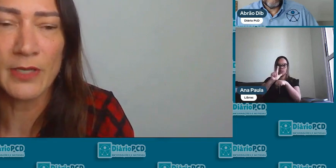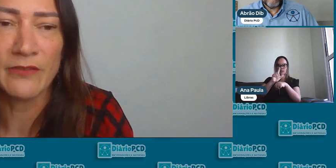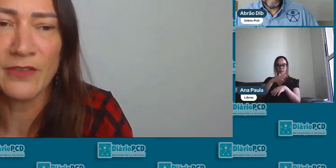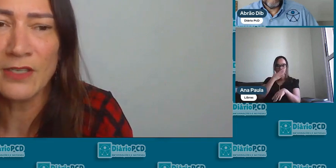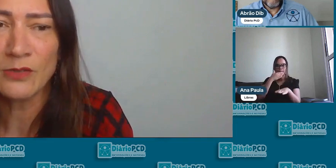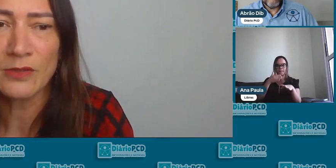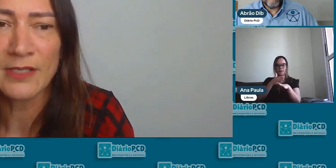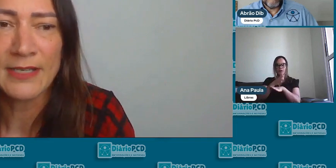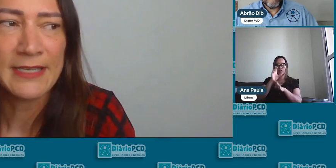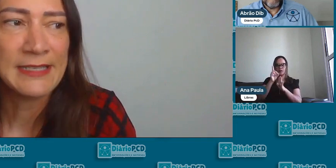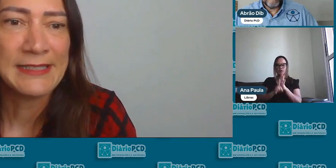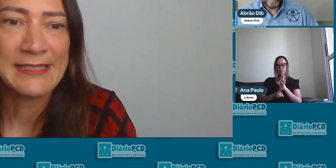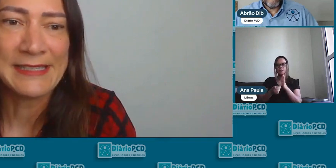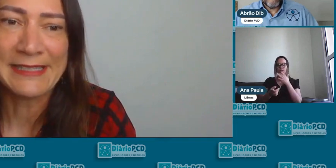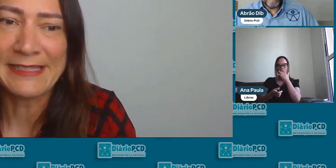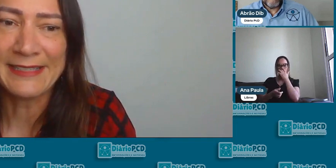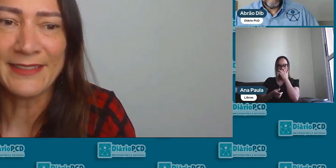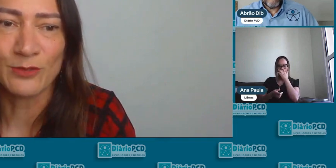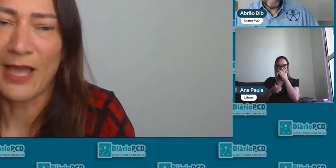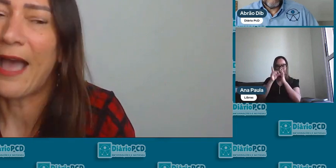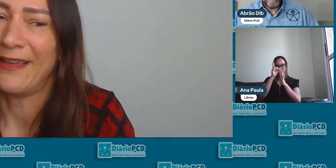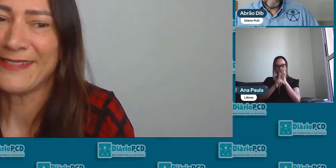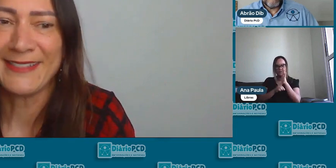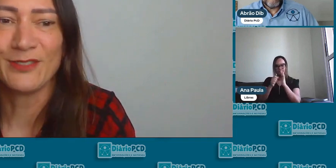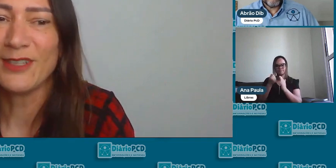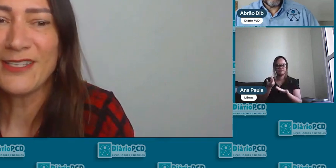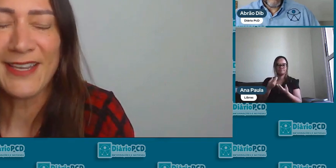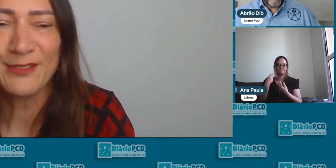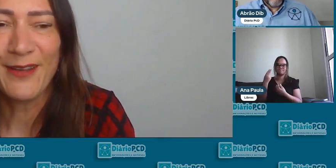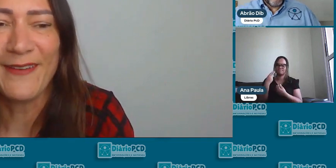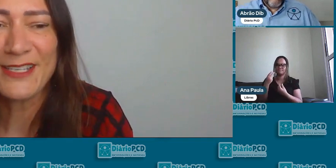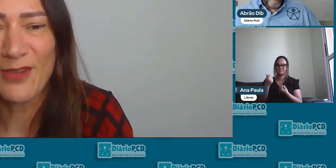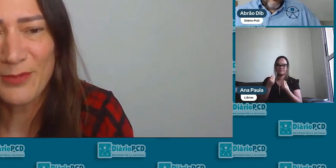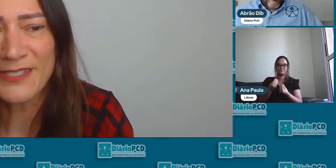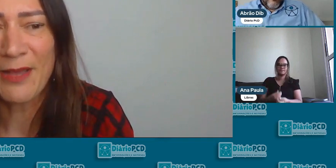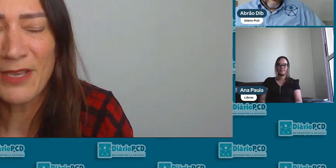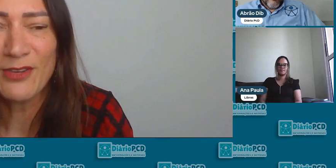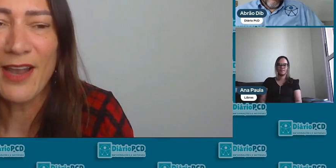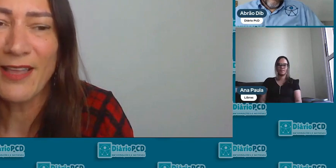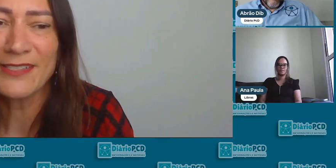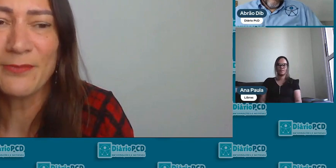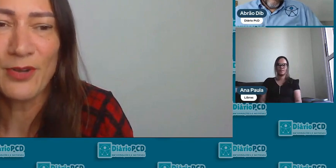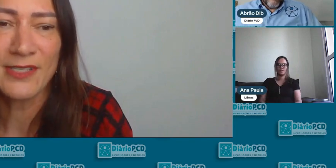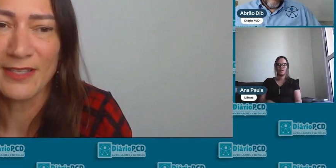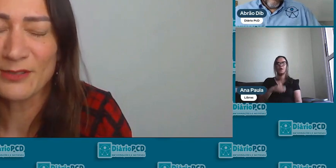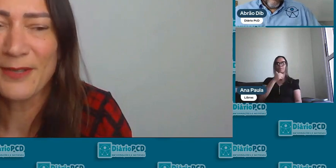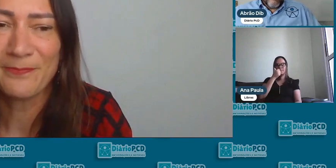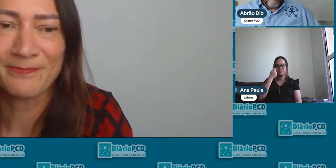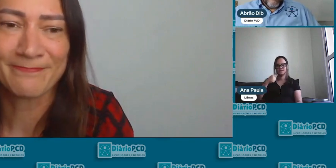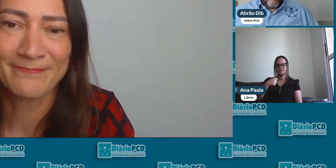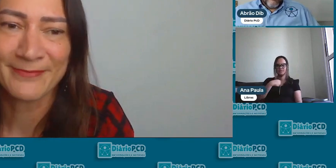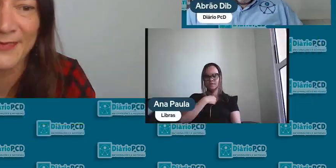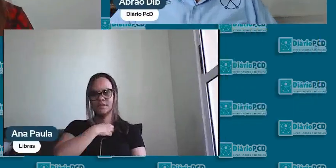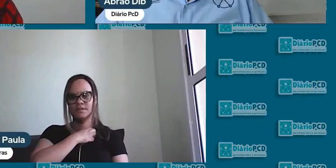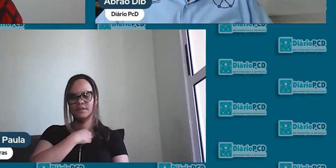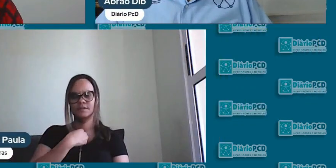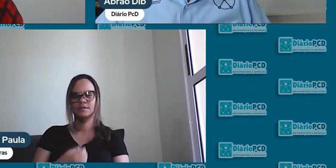acessar os benefícios, e não dá, assim, não tem jeito, não. A gente vai precisar melhorar esse processo, né?